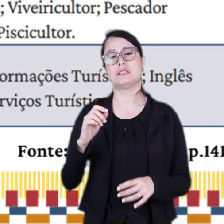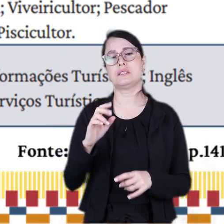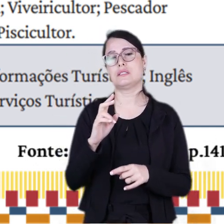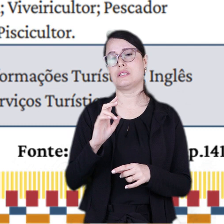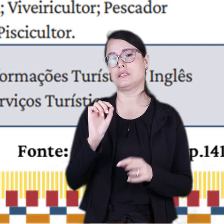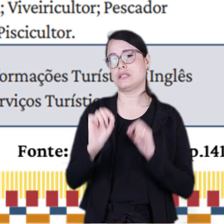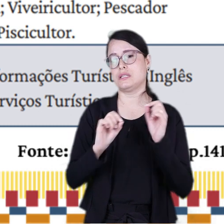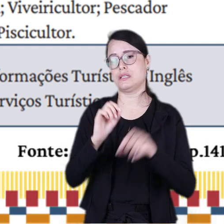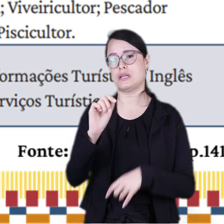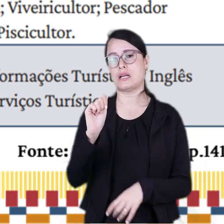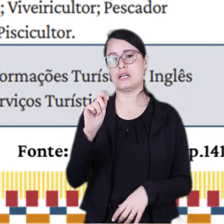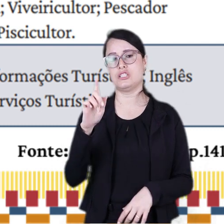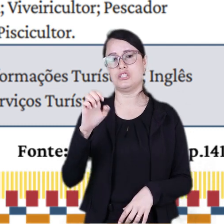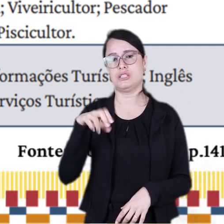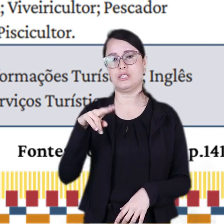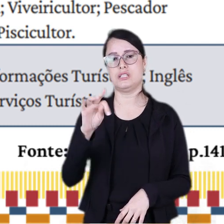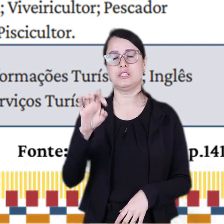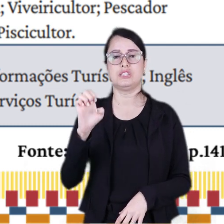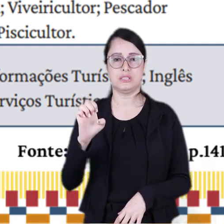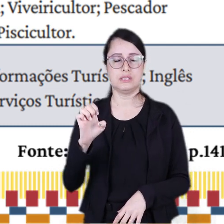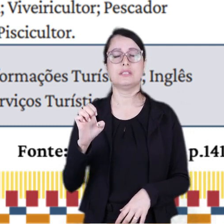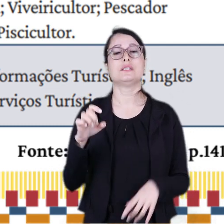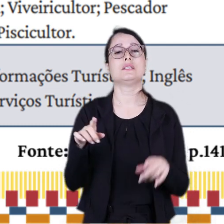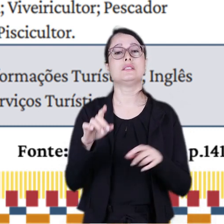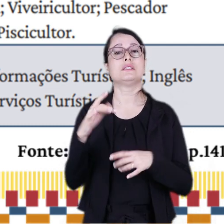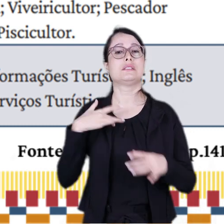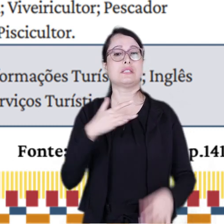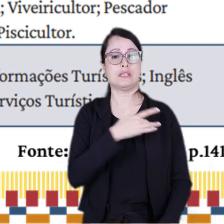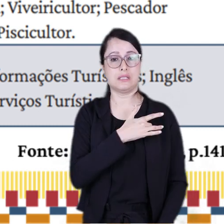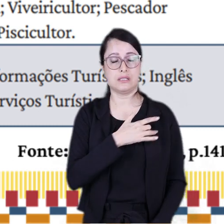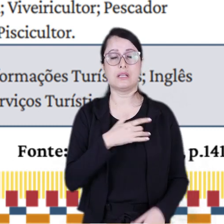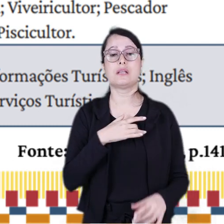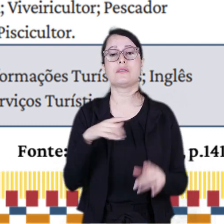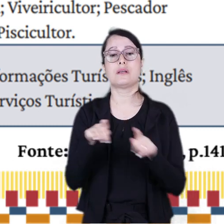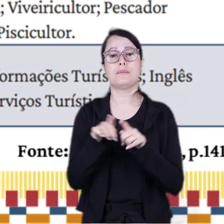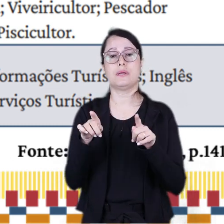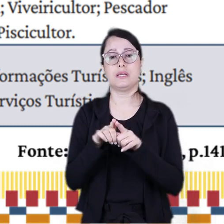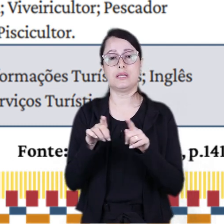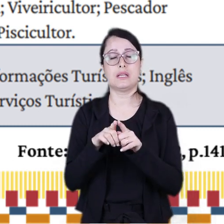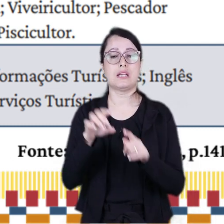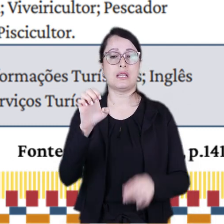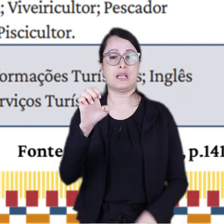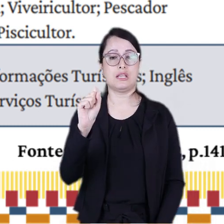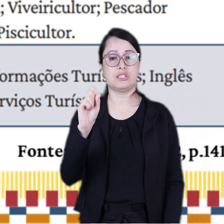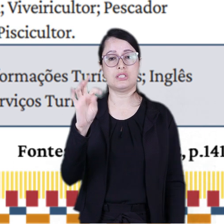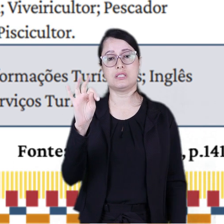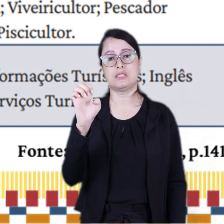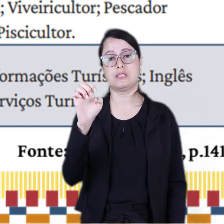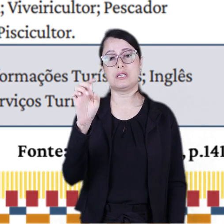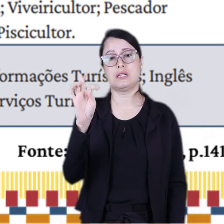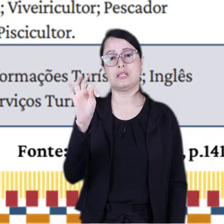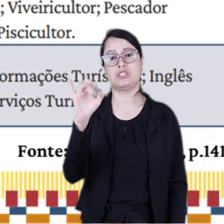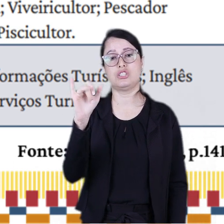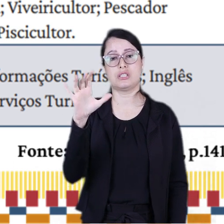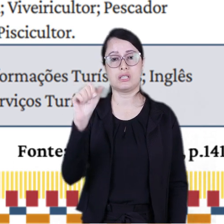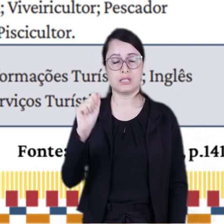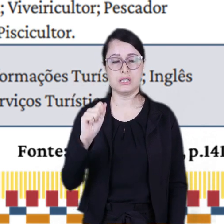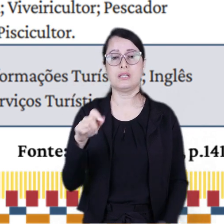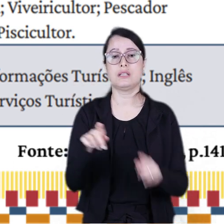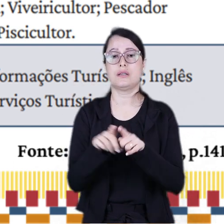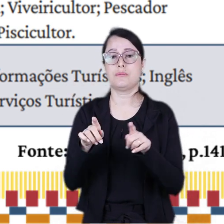ambiente e saúde sugestão de curso técnico exemplos nós temos os cursos de meio ambiente agente comunitário de saúde